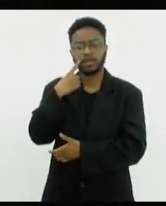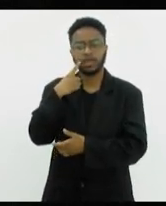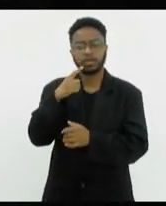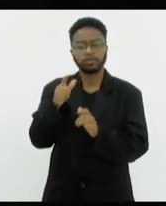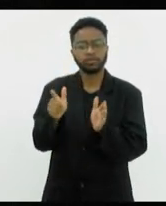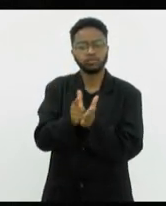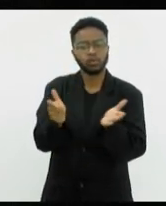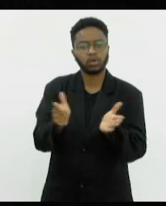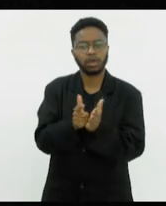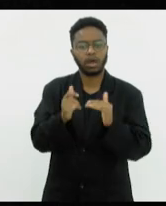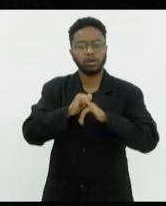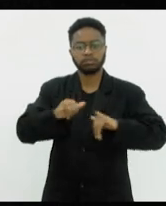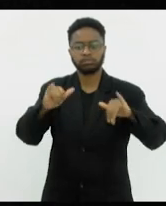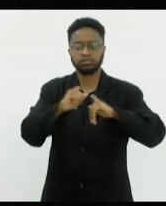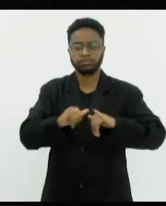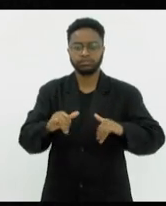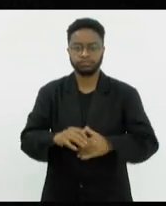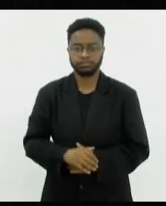jornal.